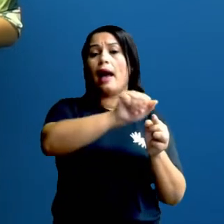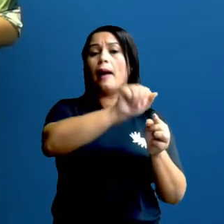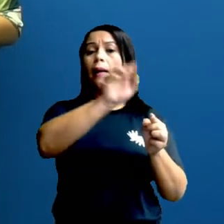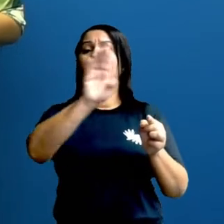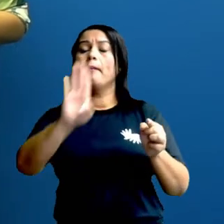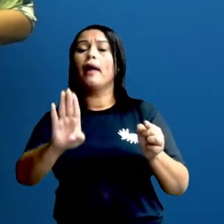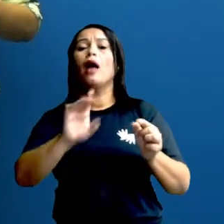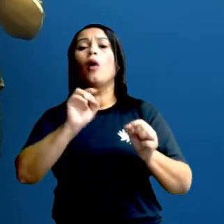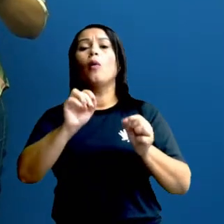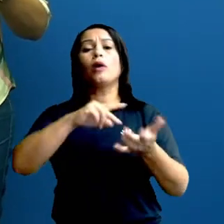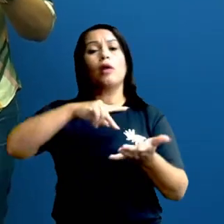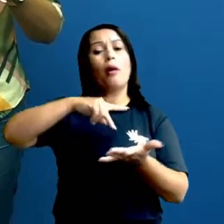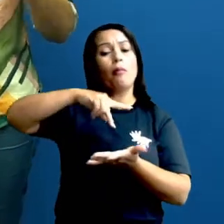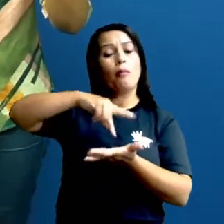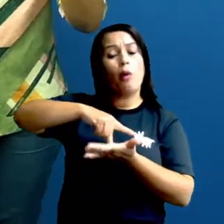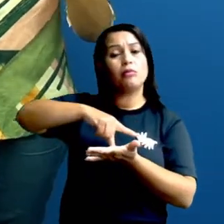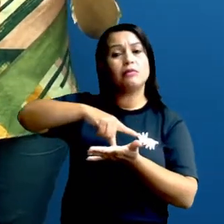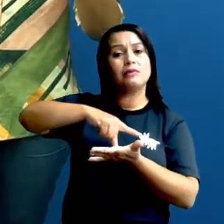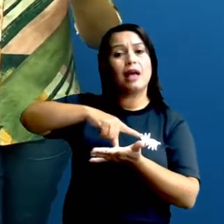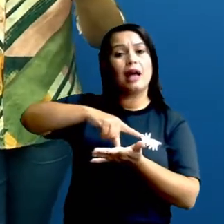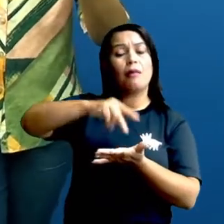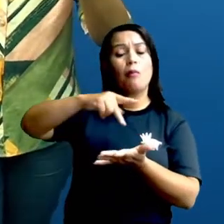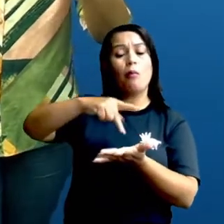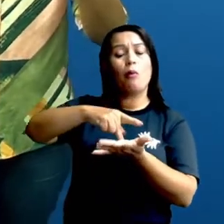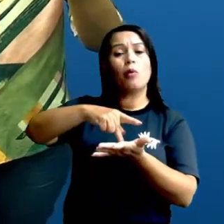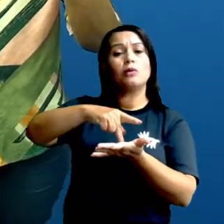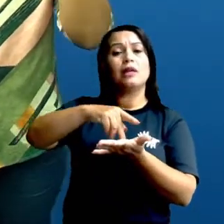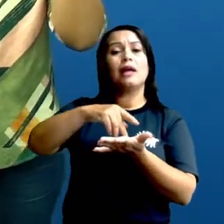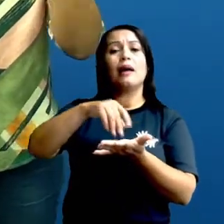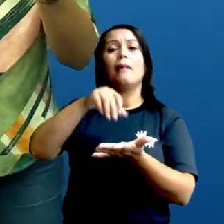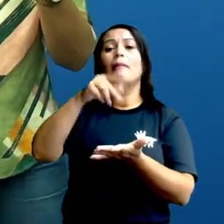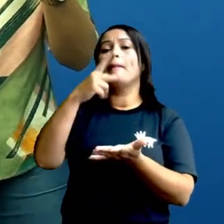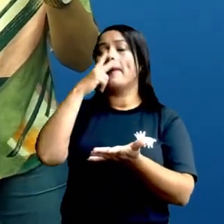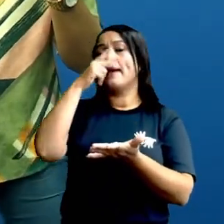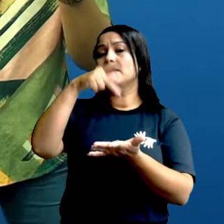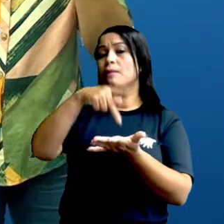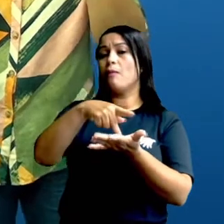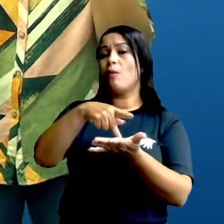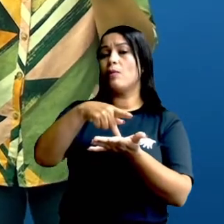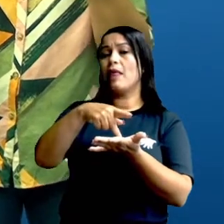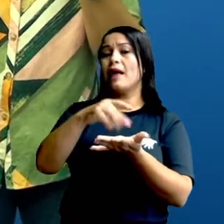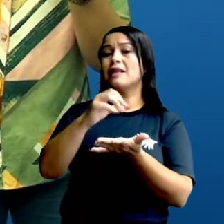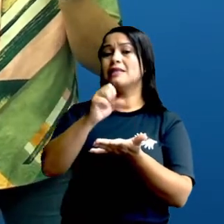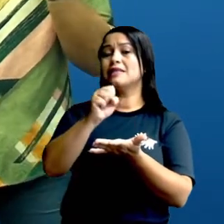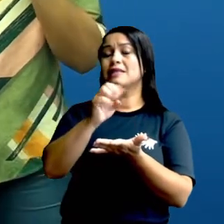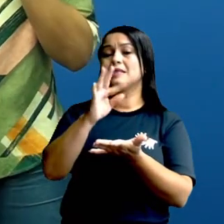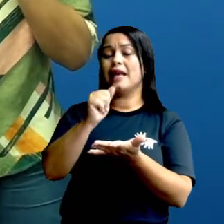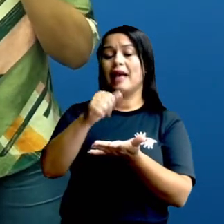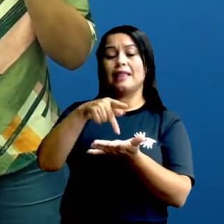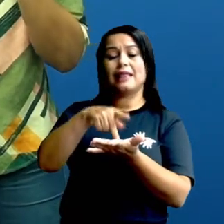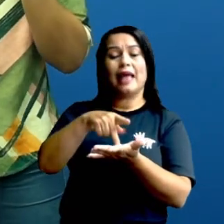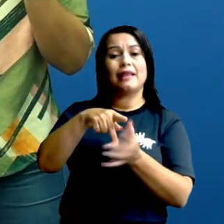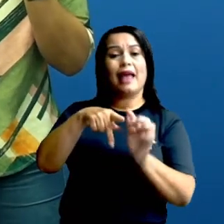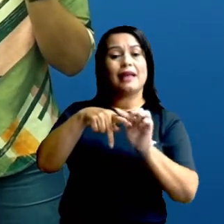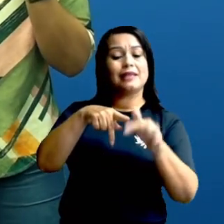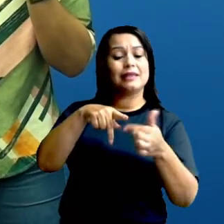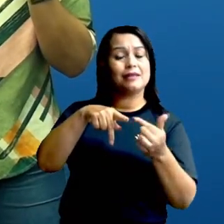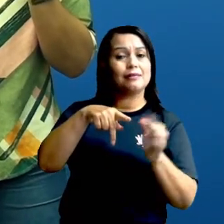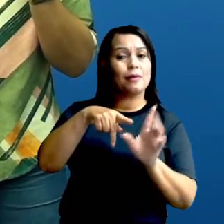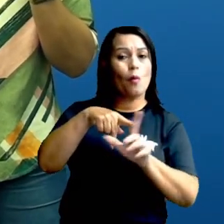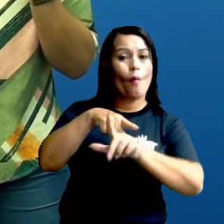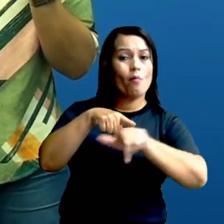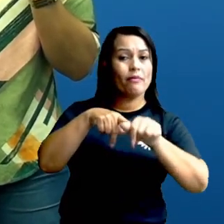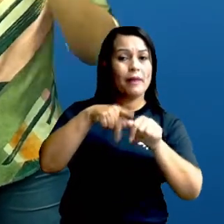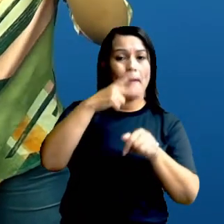eu coloquei a minha ponta seca nós chamamos o compasso com a ponta seca porque tem duas pontas tem uma ponta seca tá que